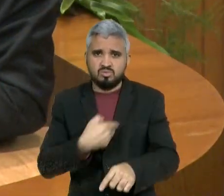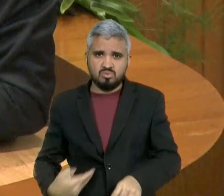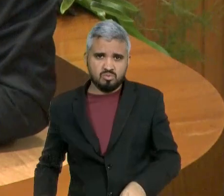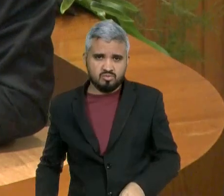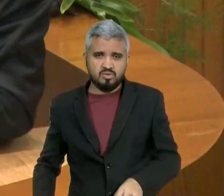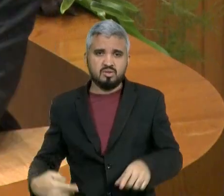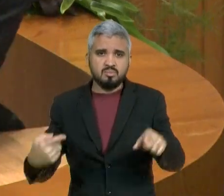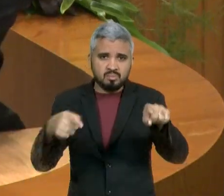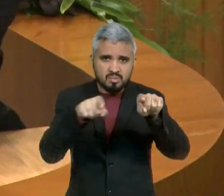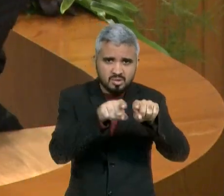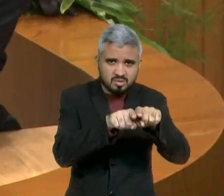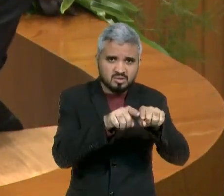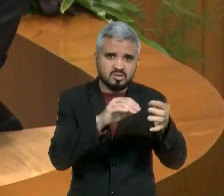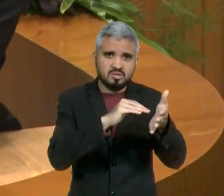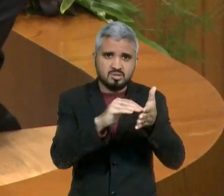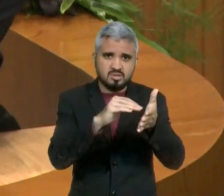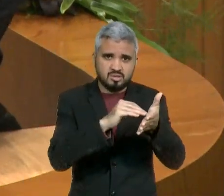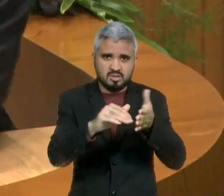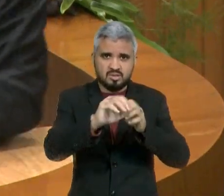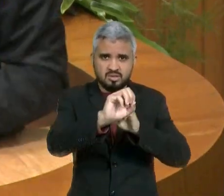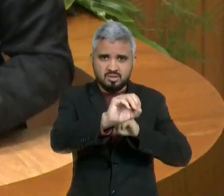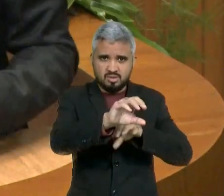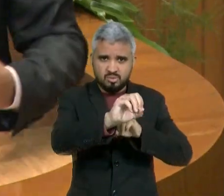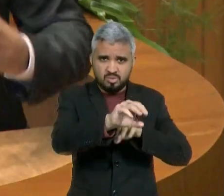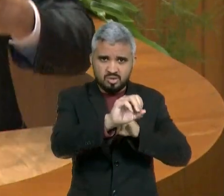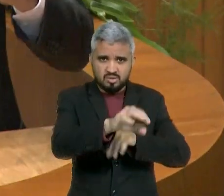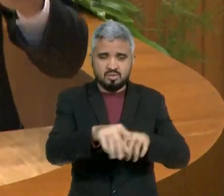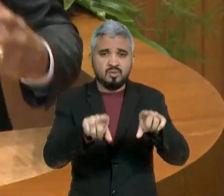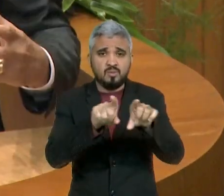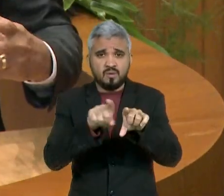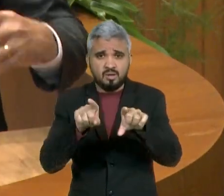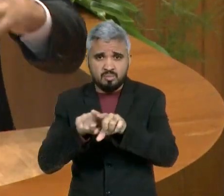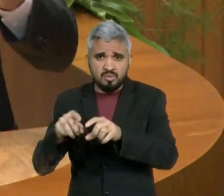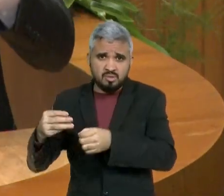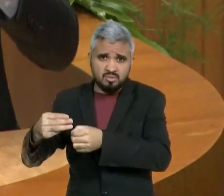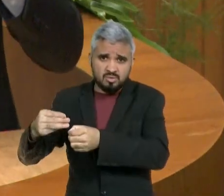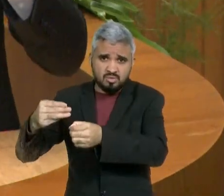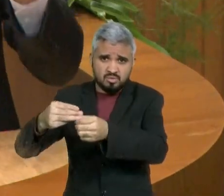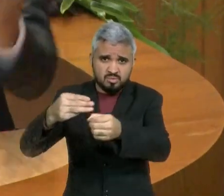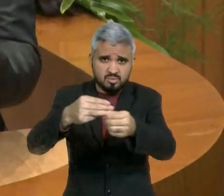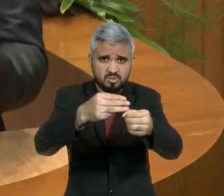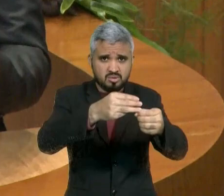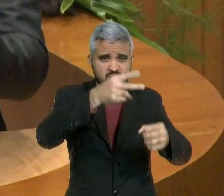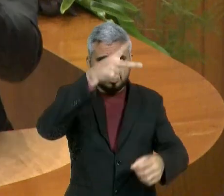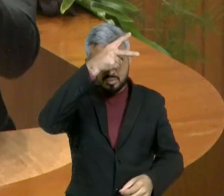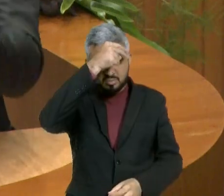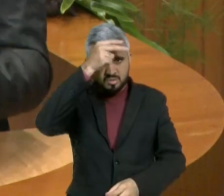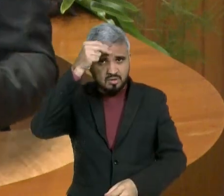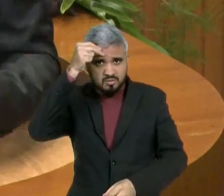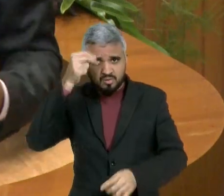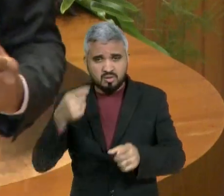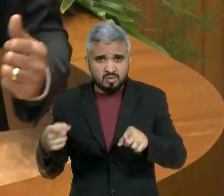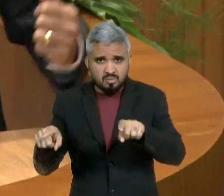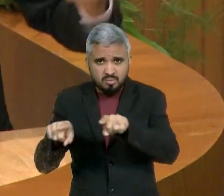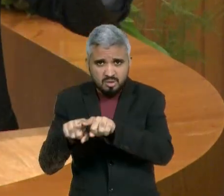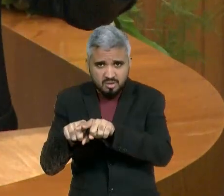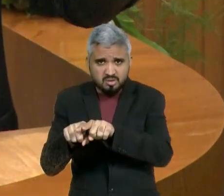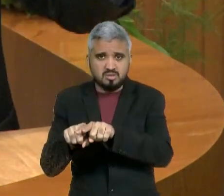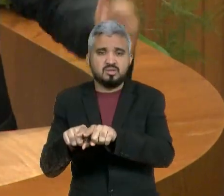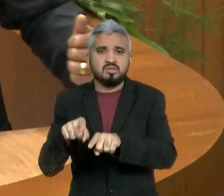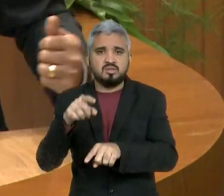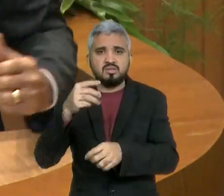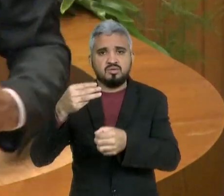educação do estado, mas com os municípios, com os prefeitos, a parceria entre o